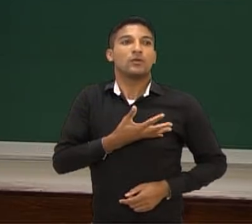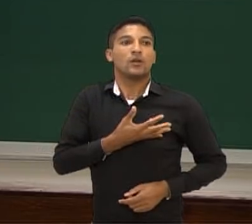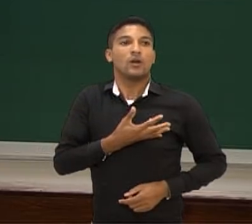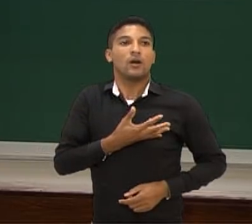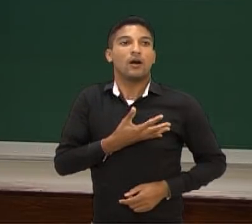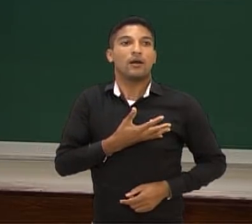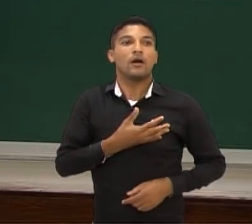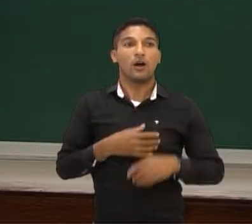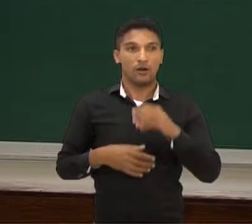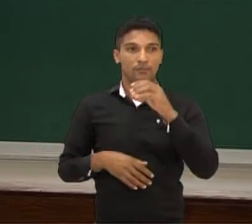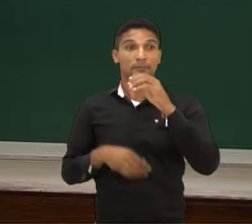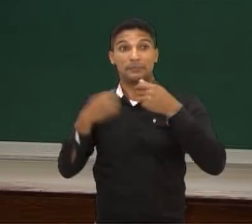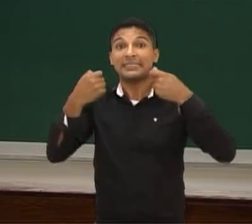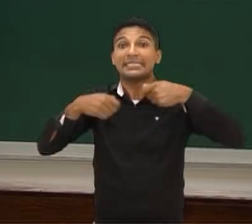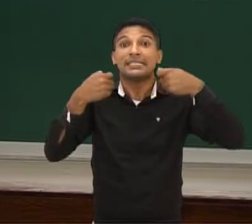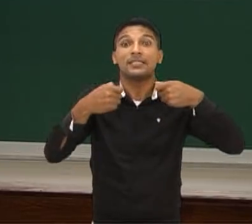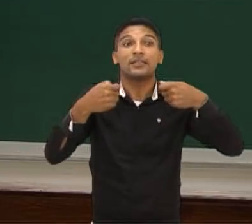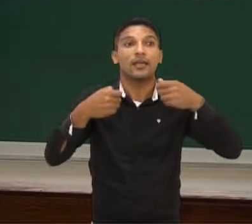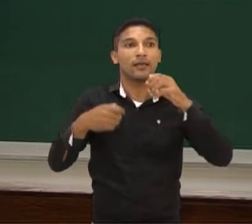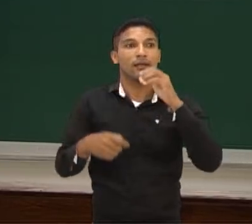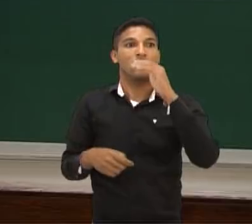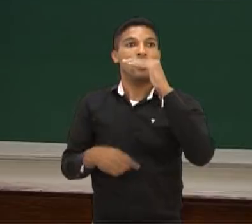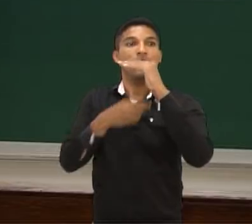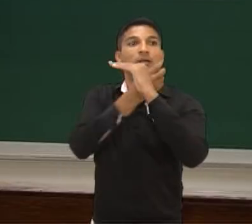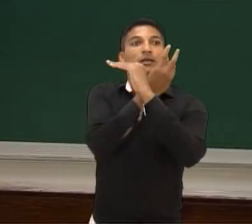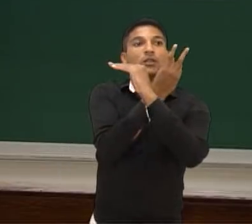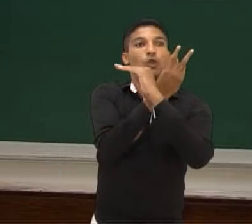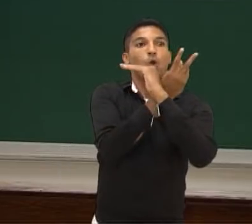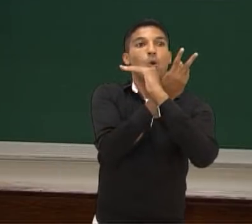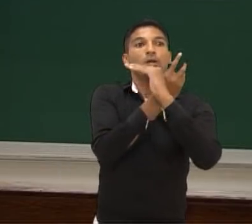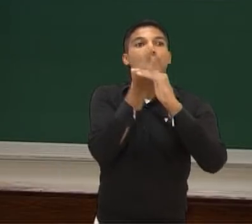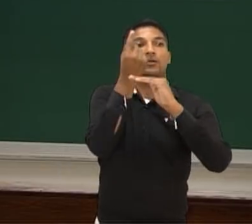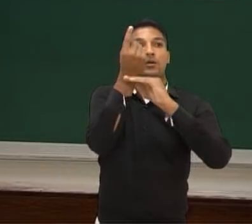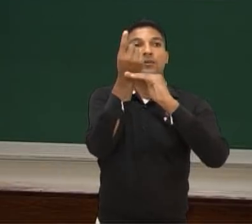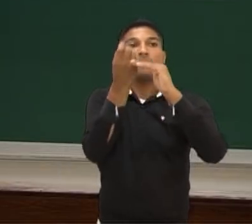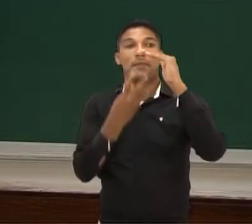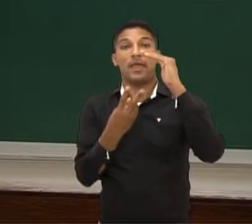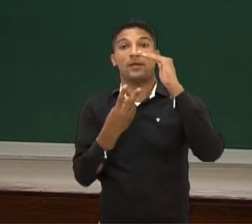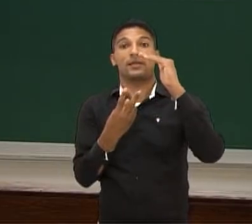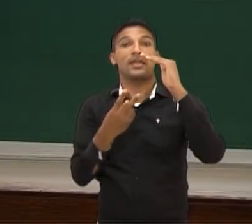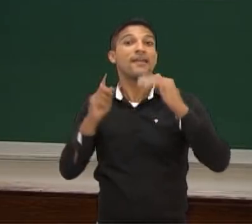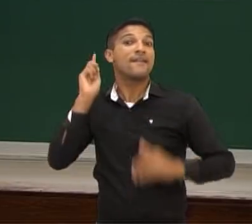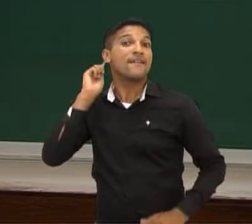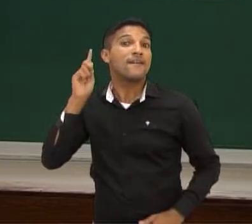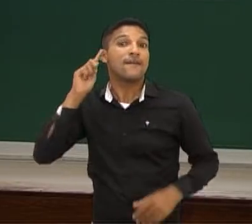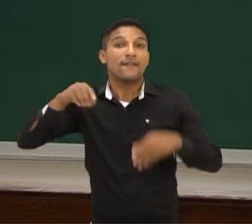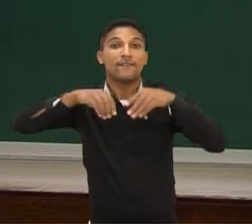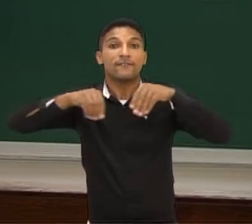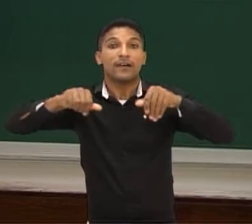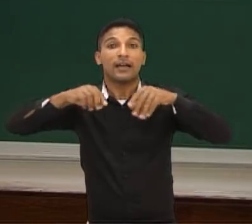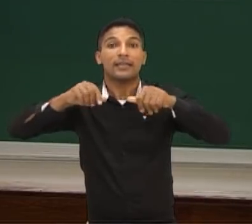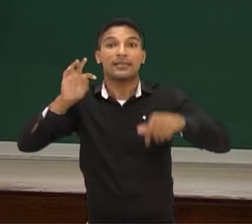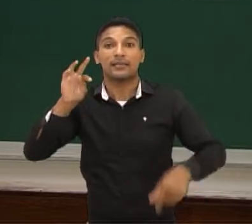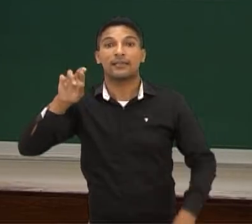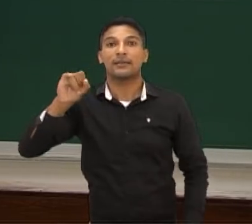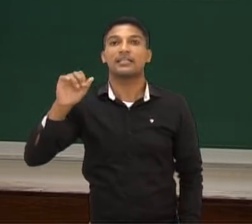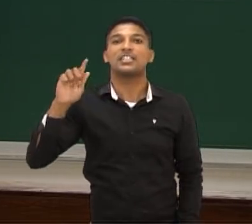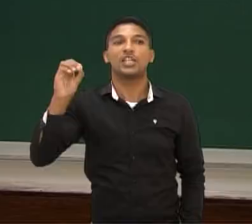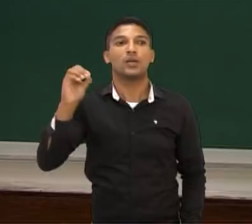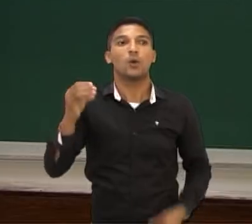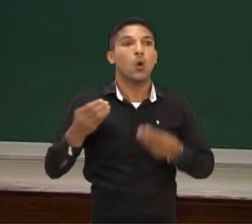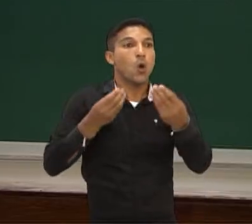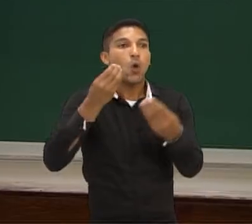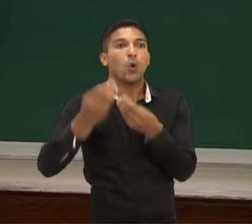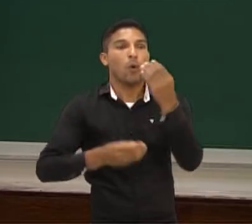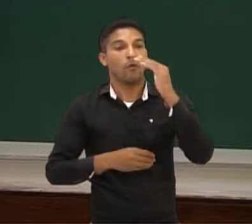que fizemos antes, utilizando o quê? O 2 copos e meio de farinha de trigo, certo? Como que vocês vão representar? Represente